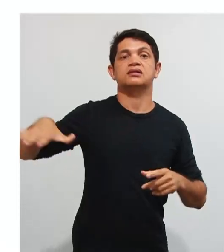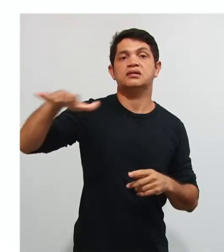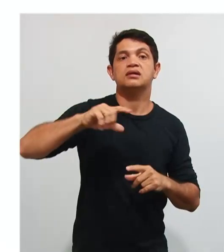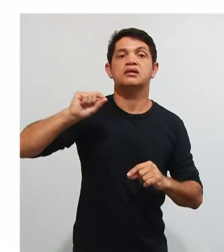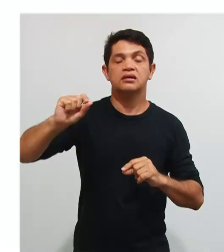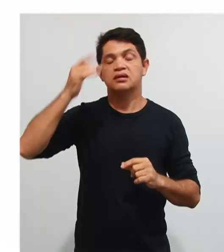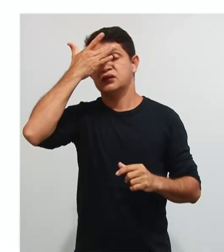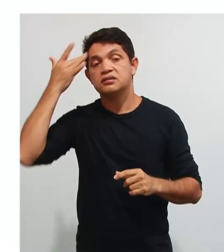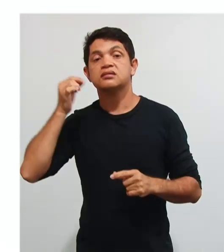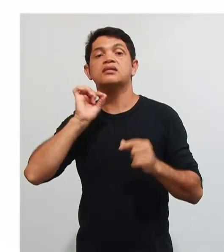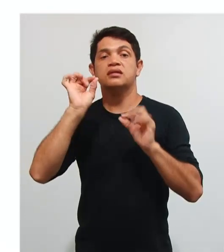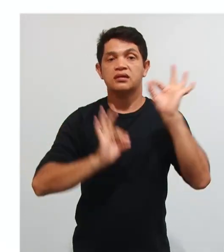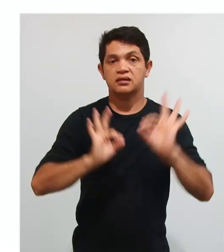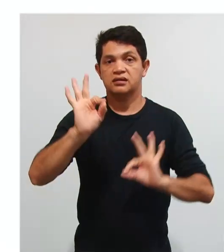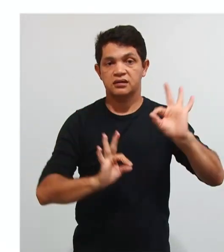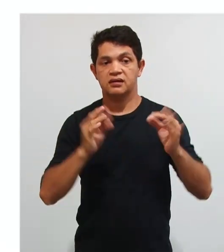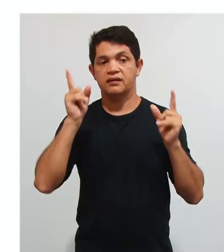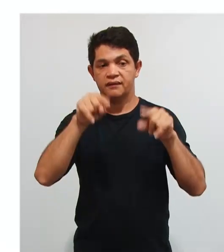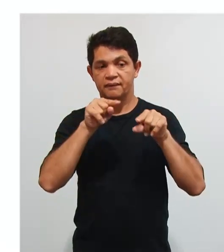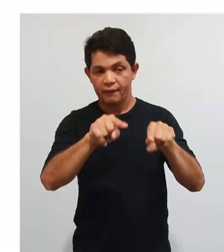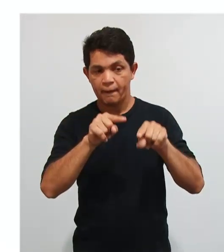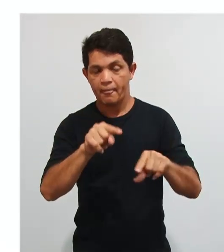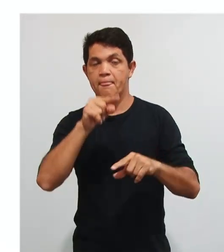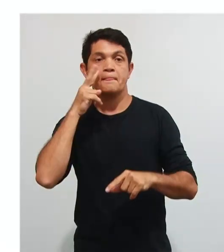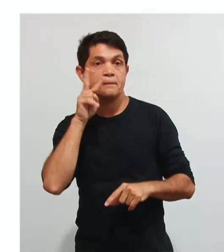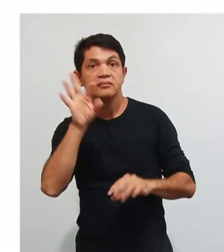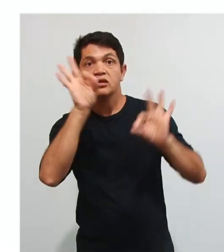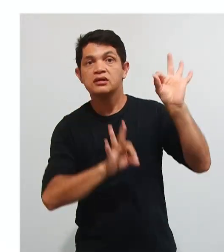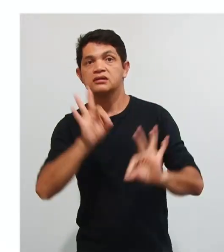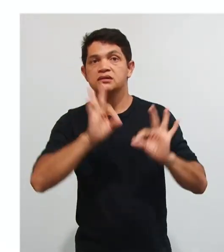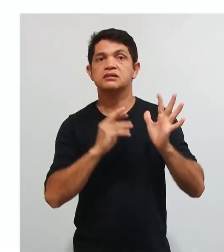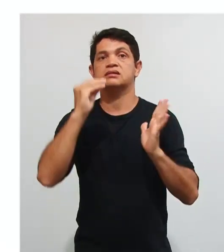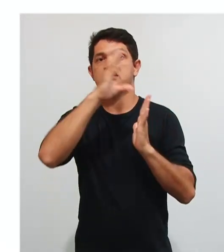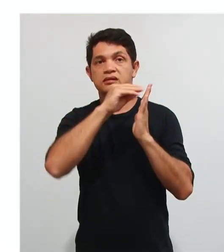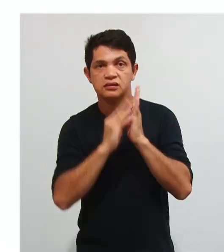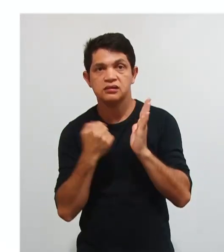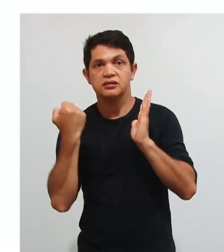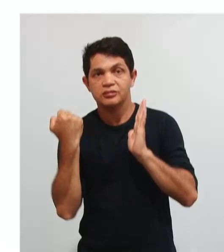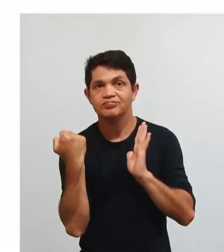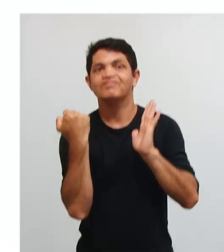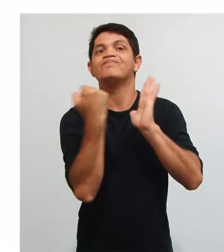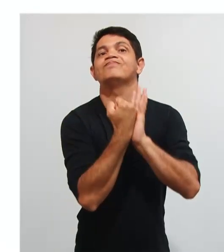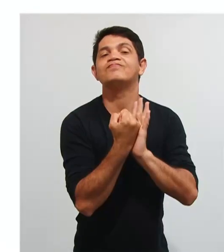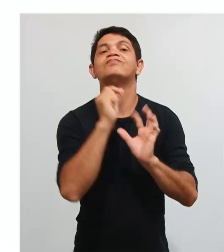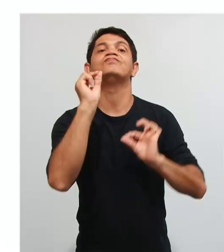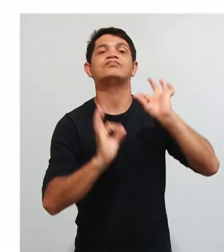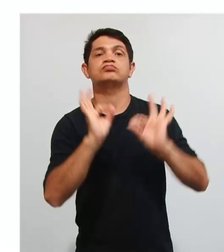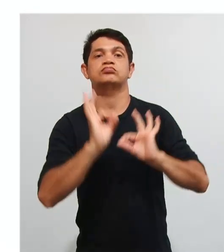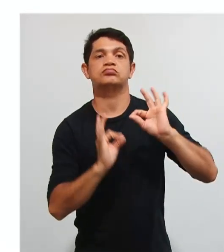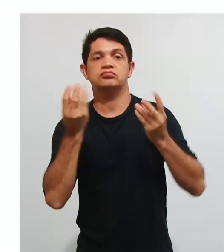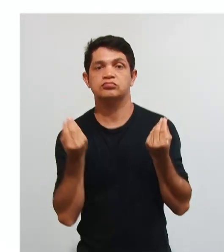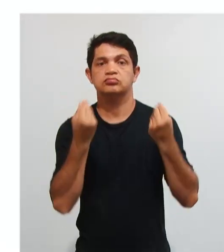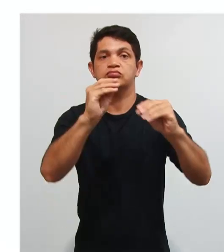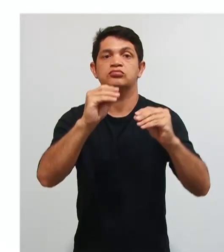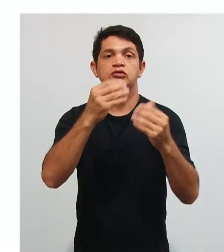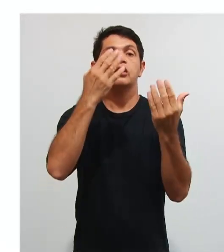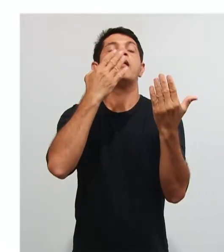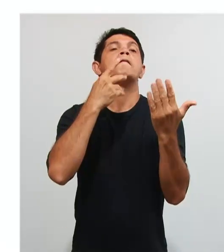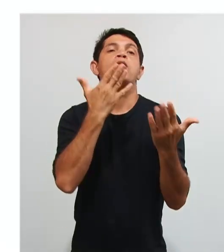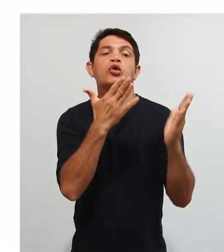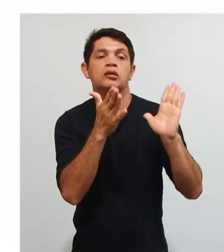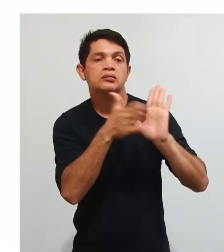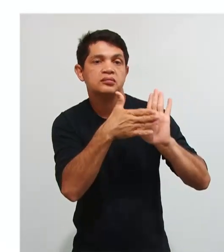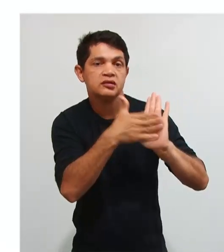tais elementos, essas organizações são definidas também pelo seu propósito,